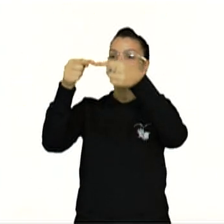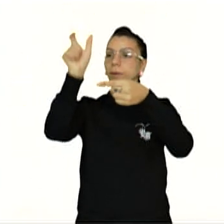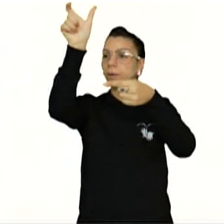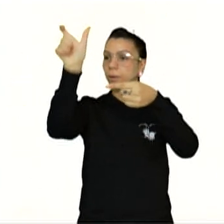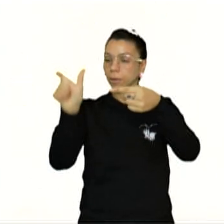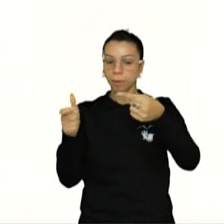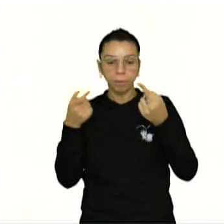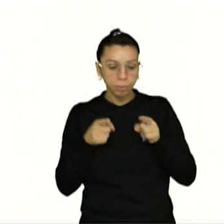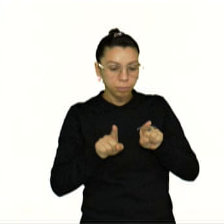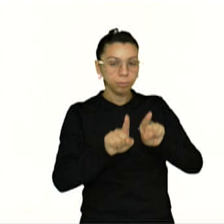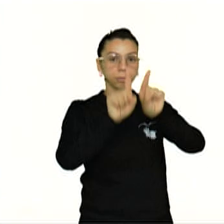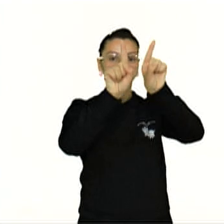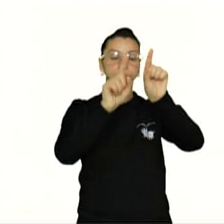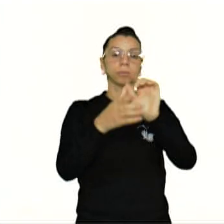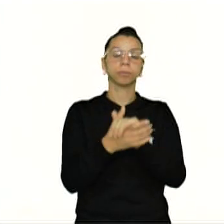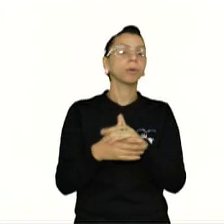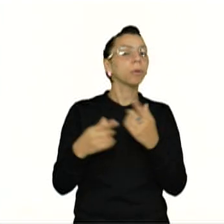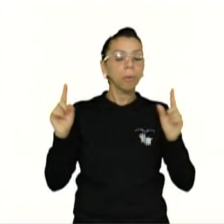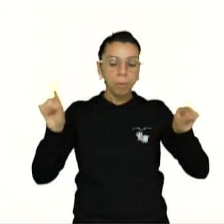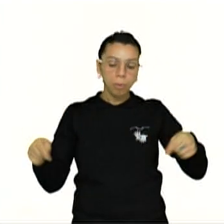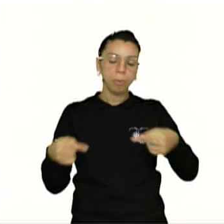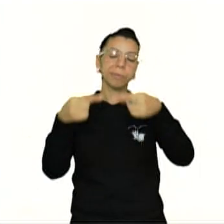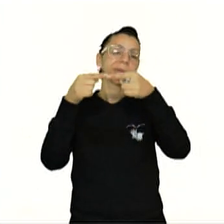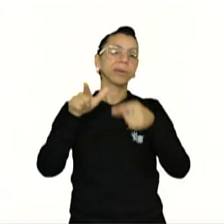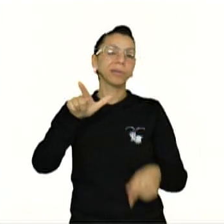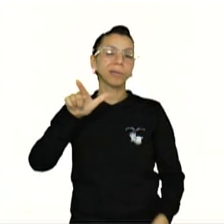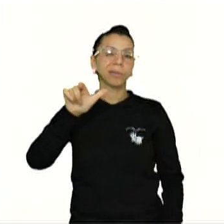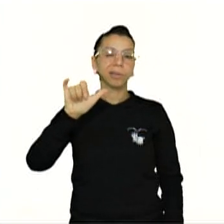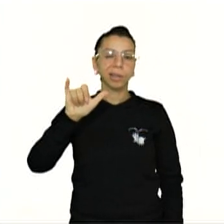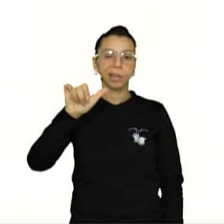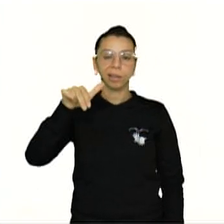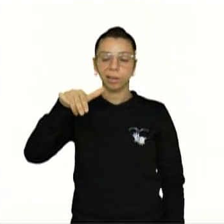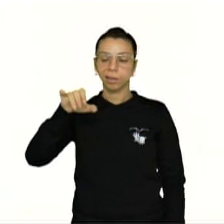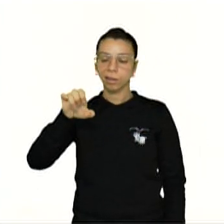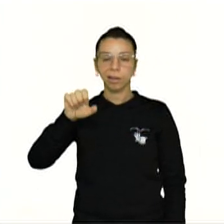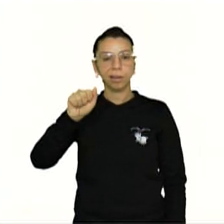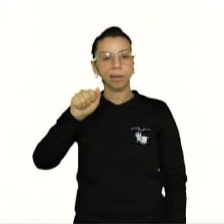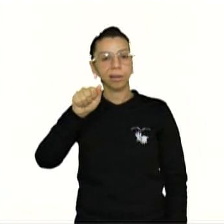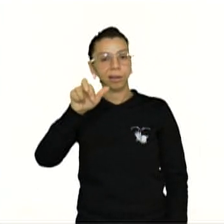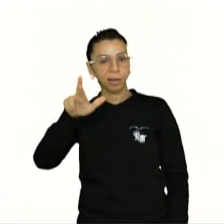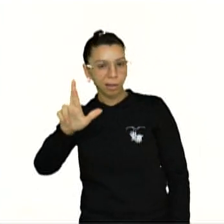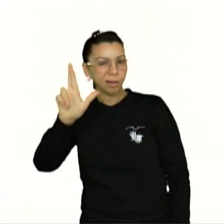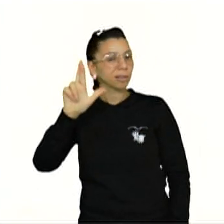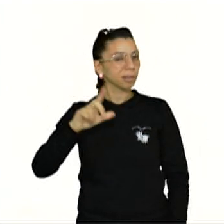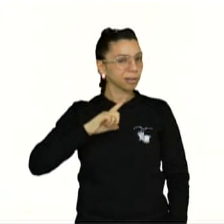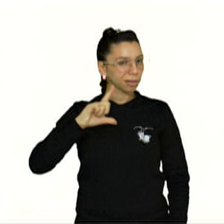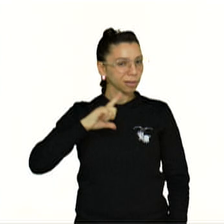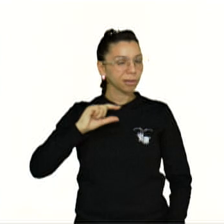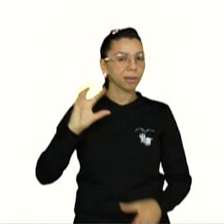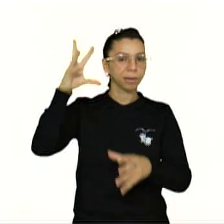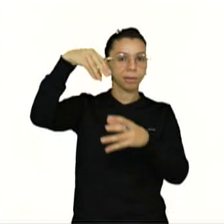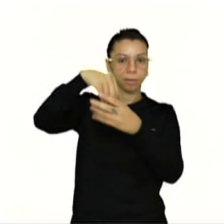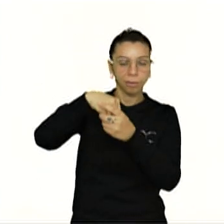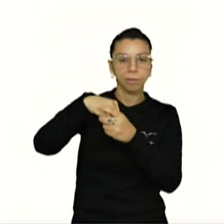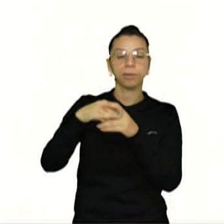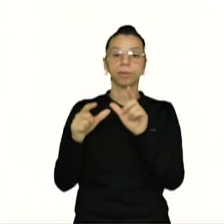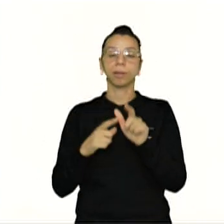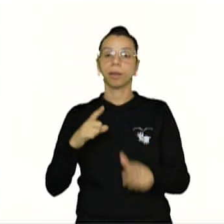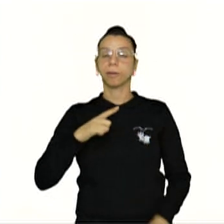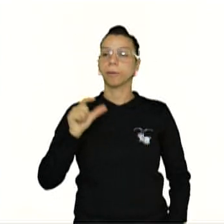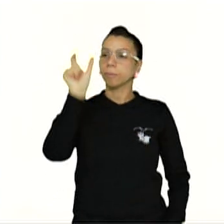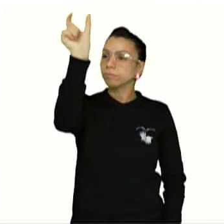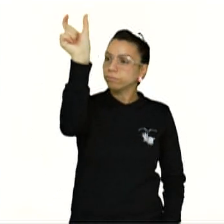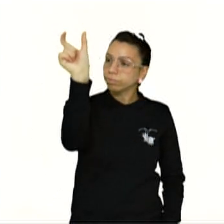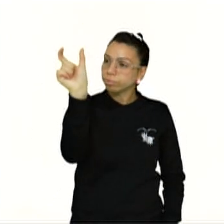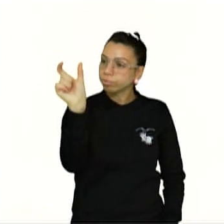filas paralelas, quer dizer, combinação linear, foi feita uma operação ali aritmética entre as filas, né,